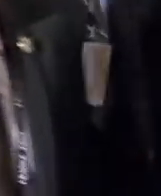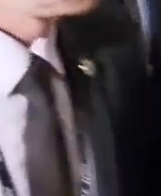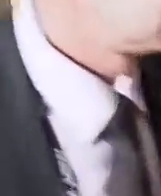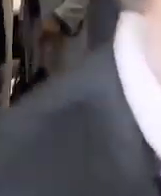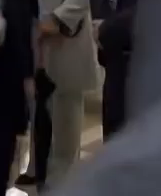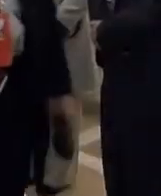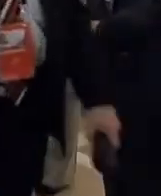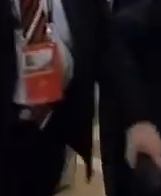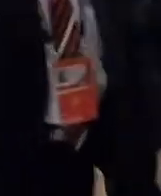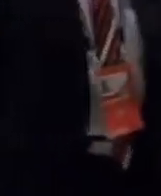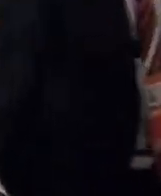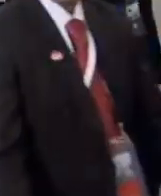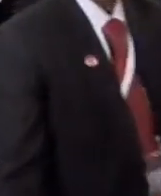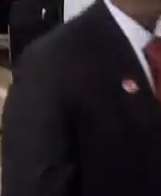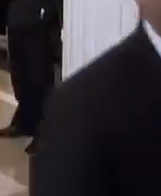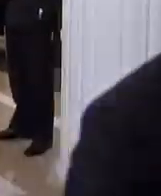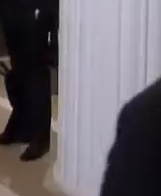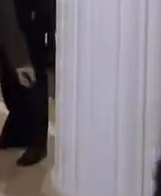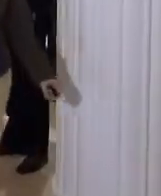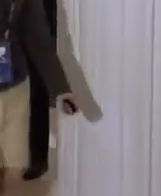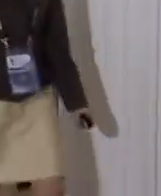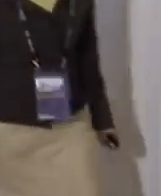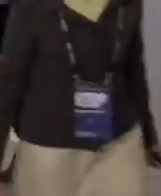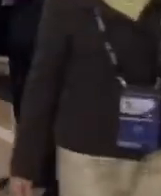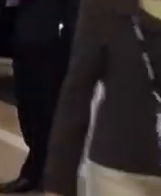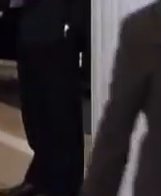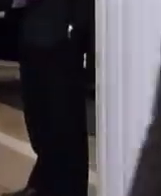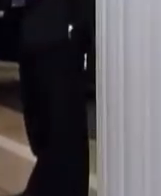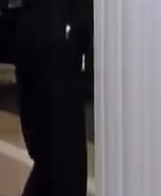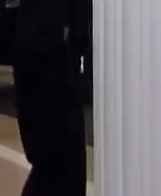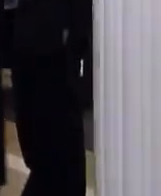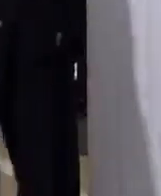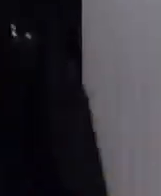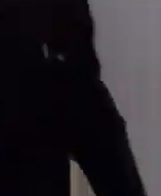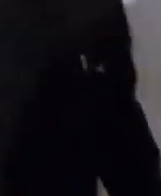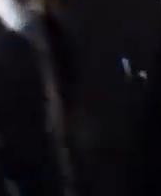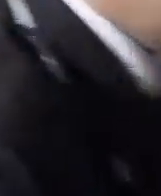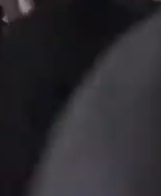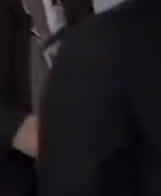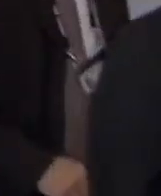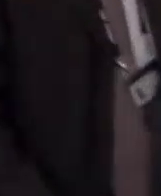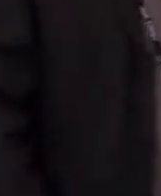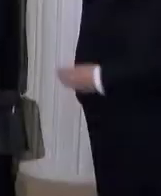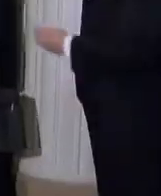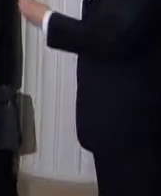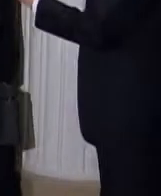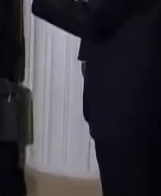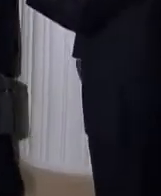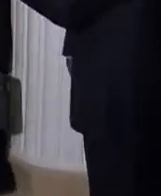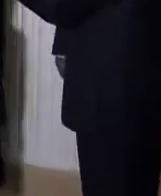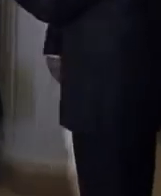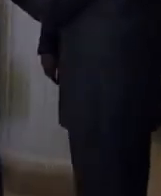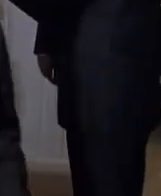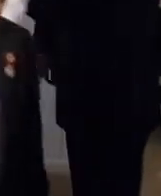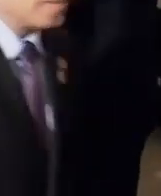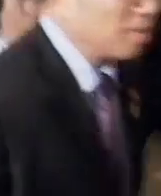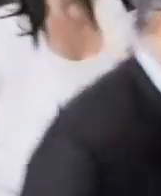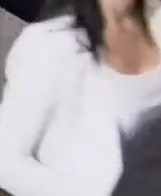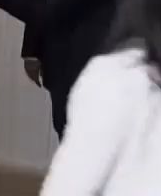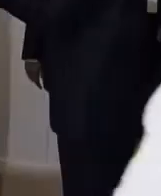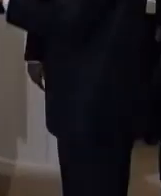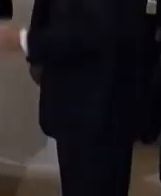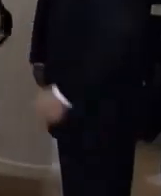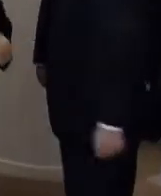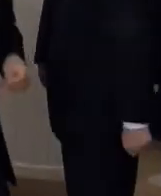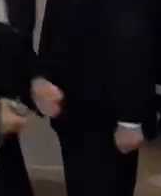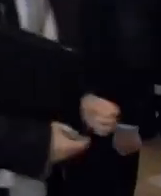Rússia, Índia, China e África do Sul, foi discutida a posição dos países emergentes em relação à crise na Europa. Os